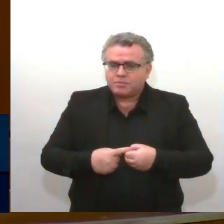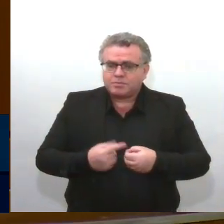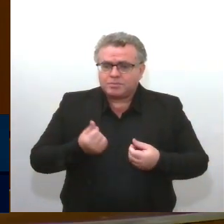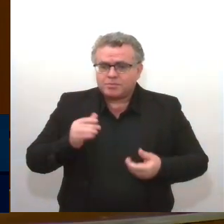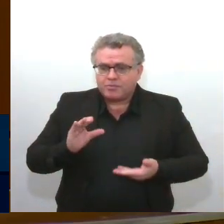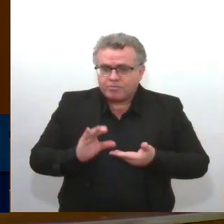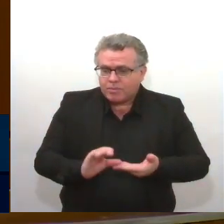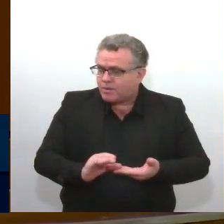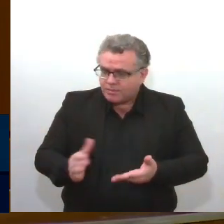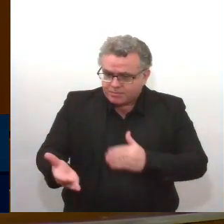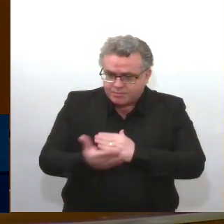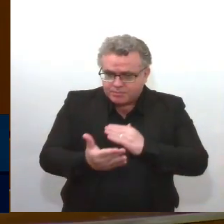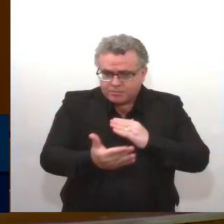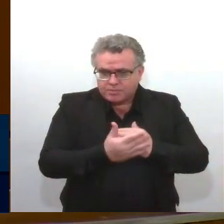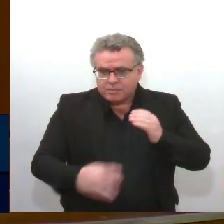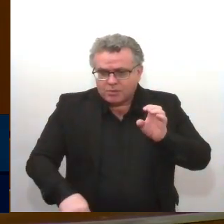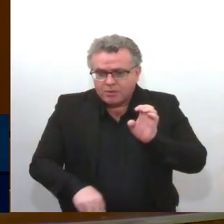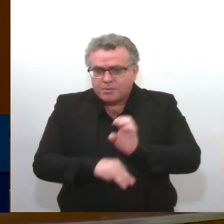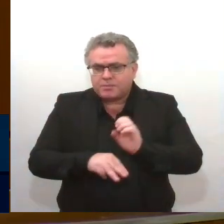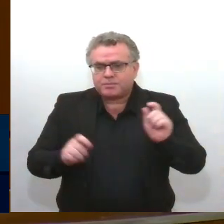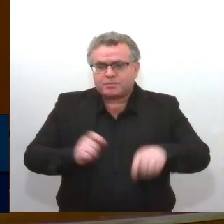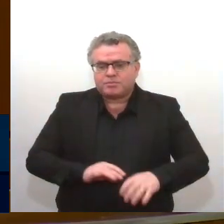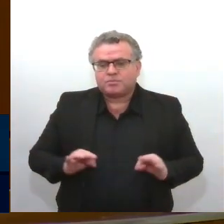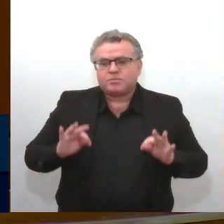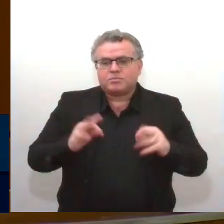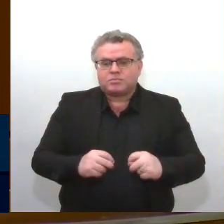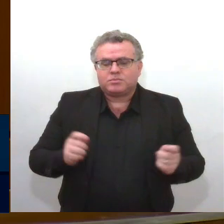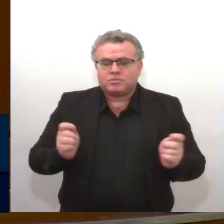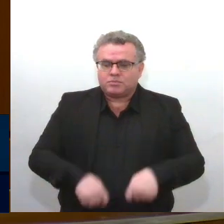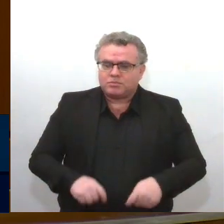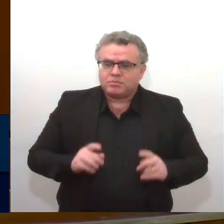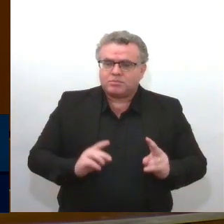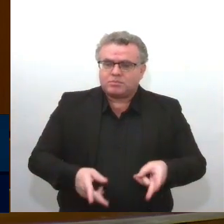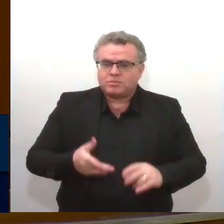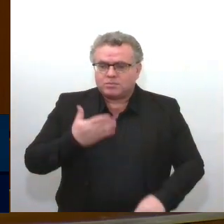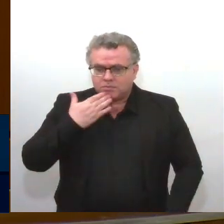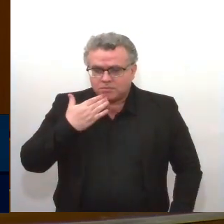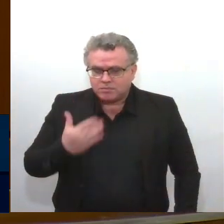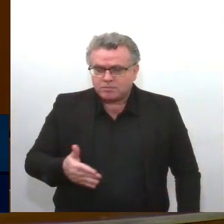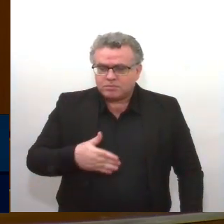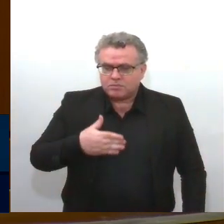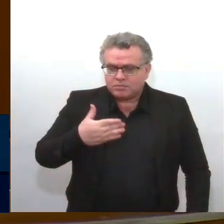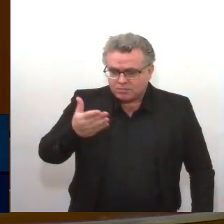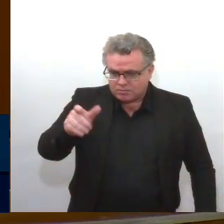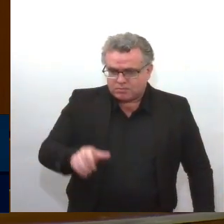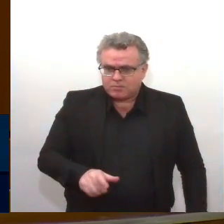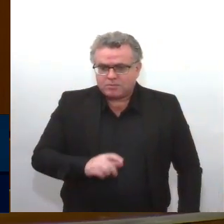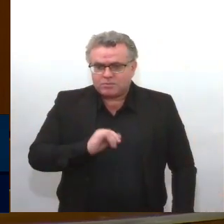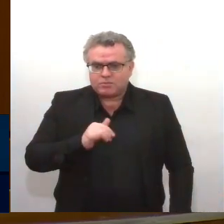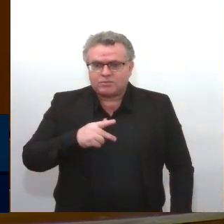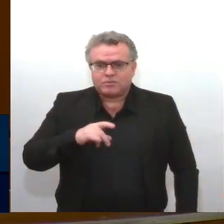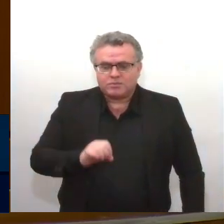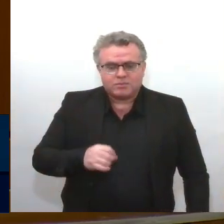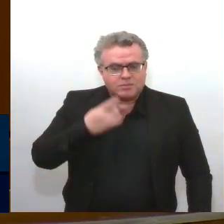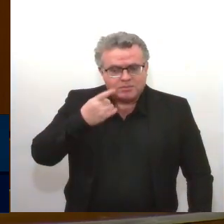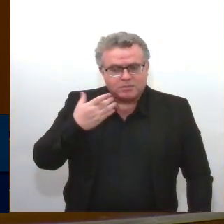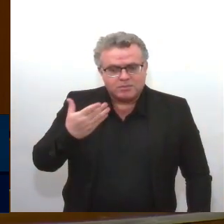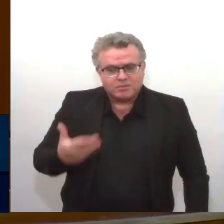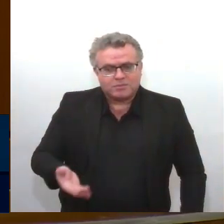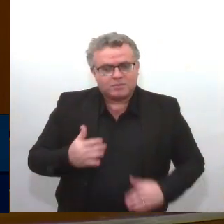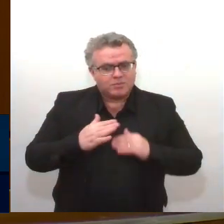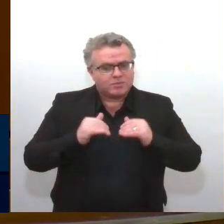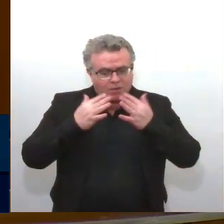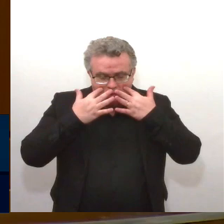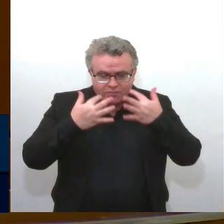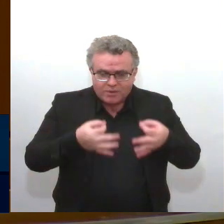de bancada como um todo peço viu e Jorginho já é um pedido assim já de forma antecipada vejam com carinho uma região muito importante no